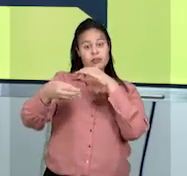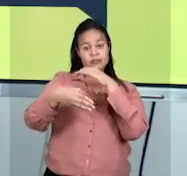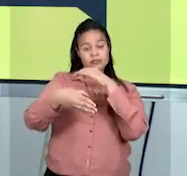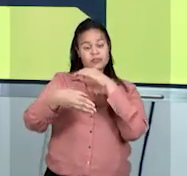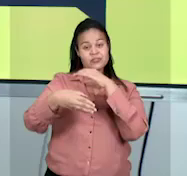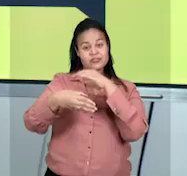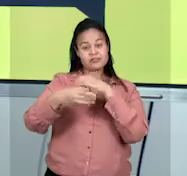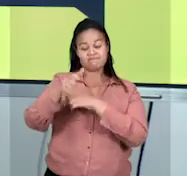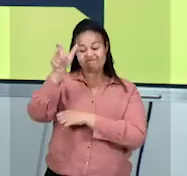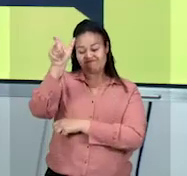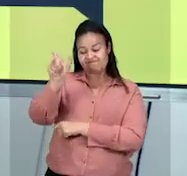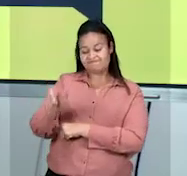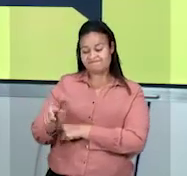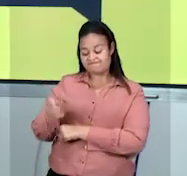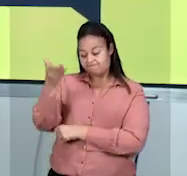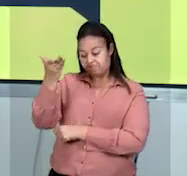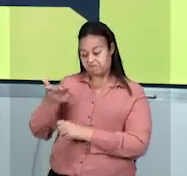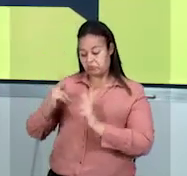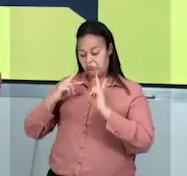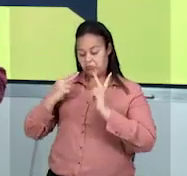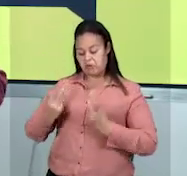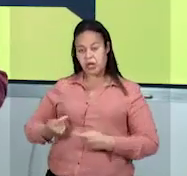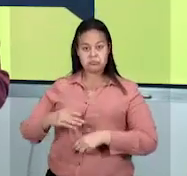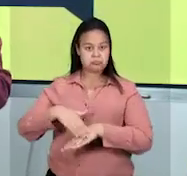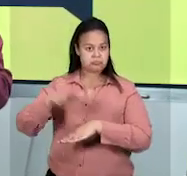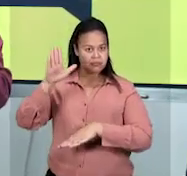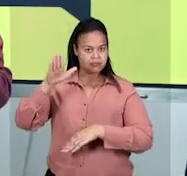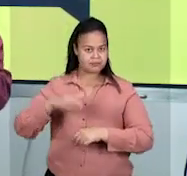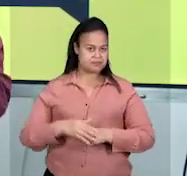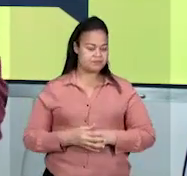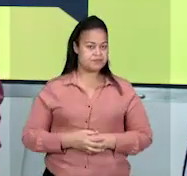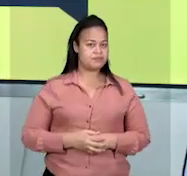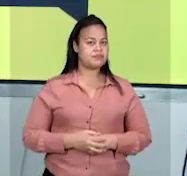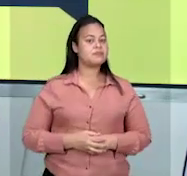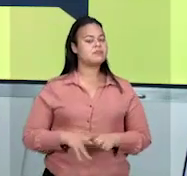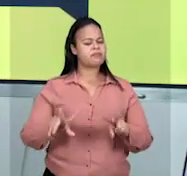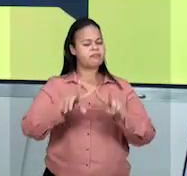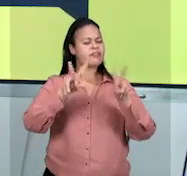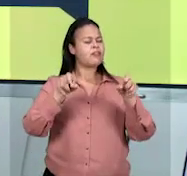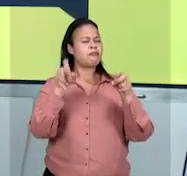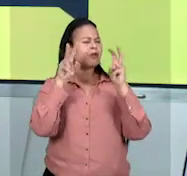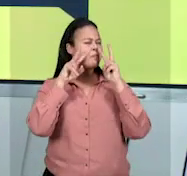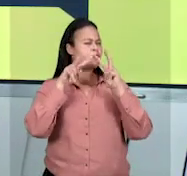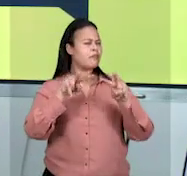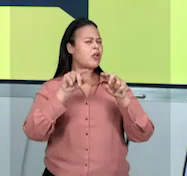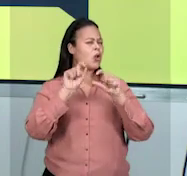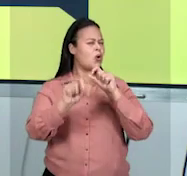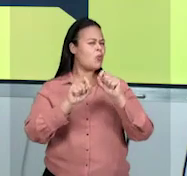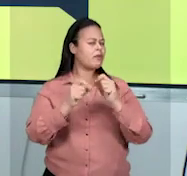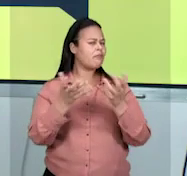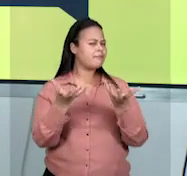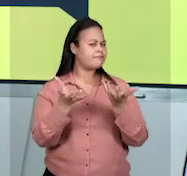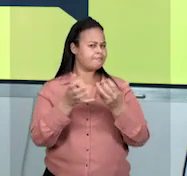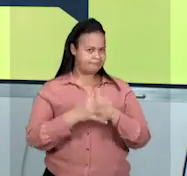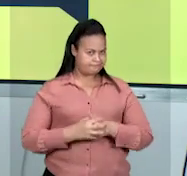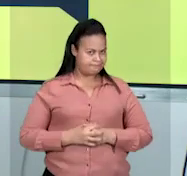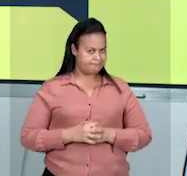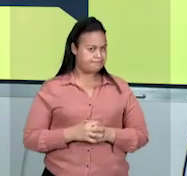ser mais humano. Então vamos ver o que esse trecho de Foucault vai nos pedir aqui na questão.